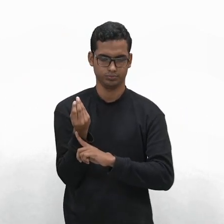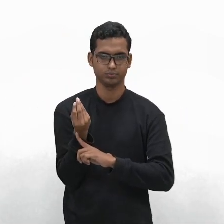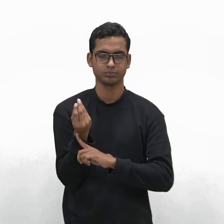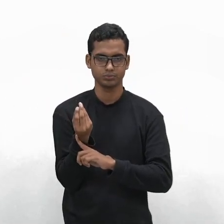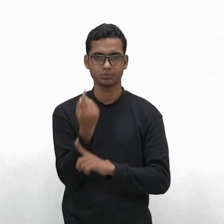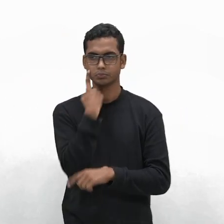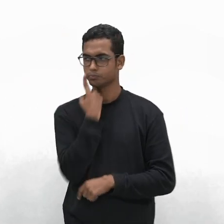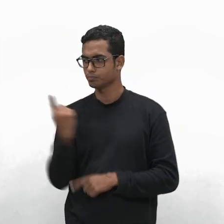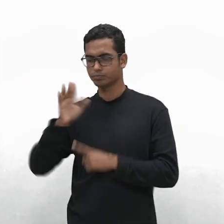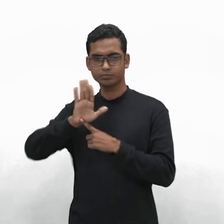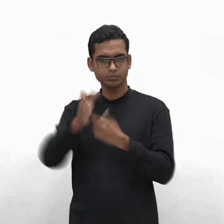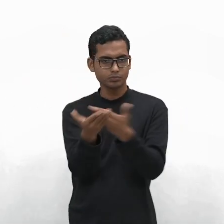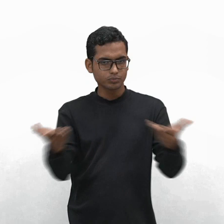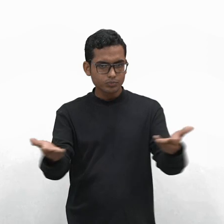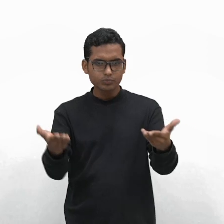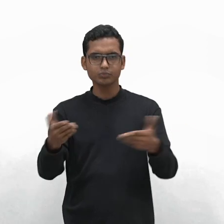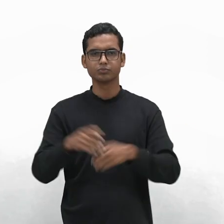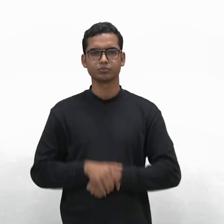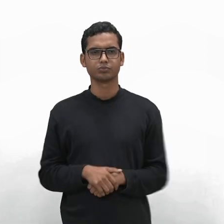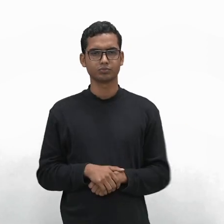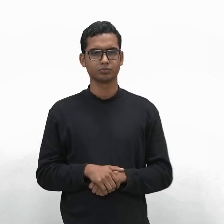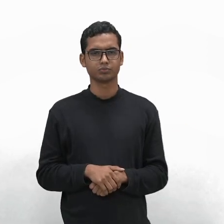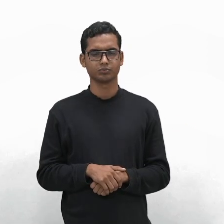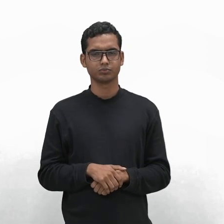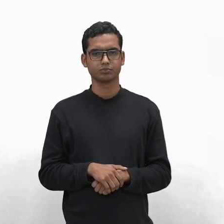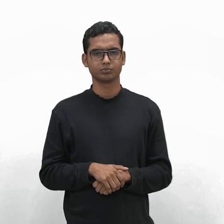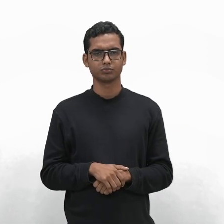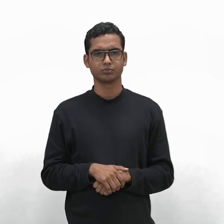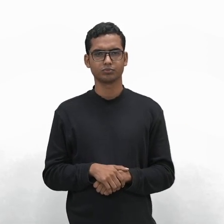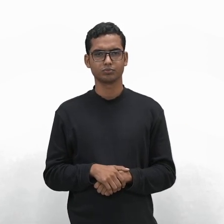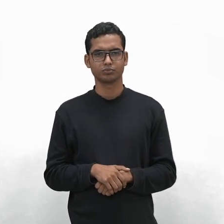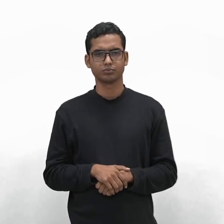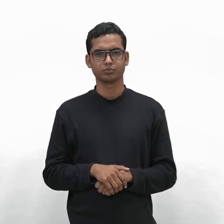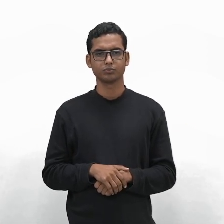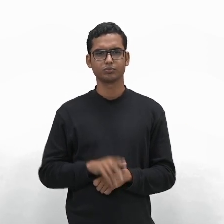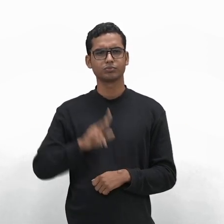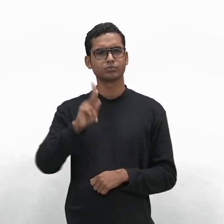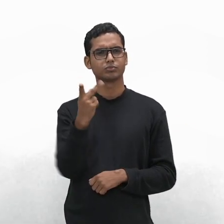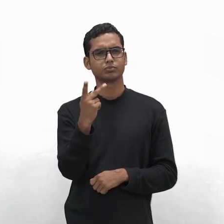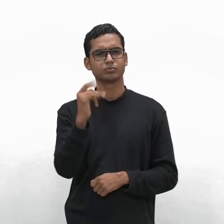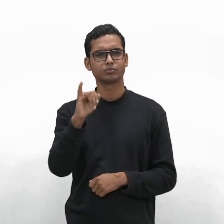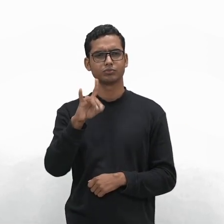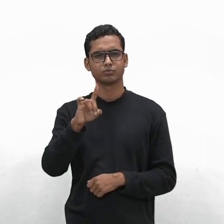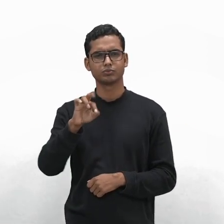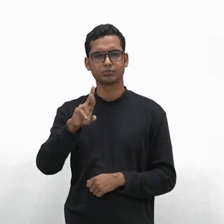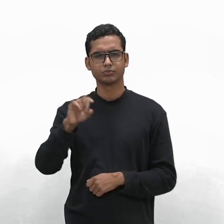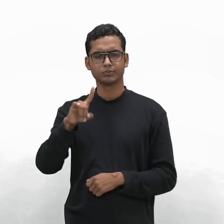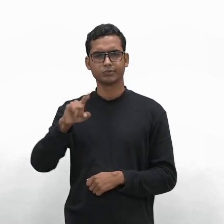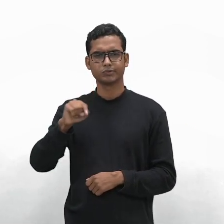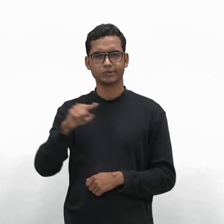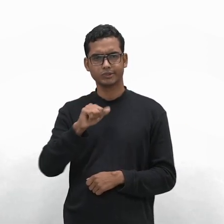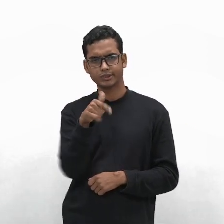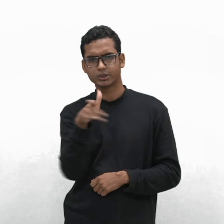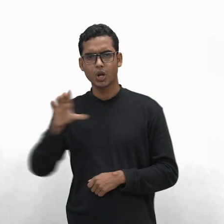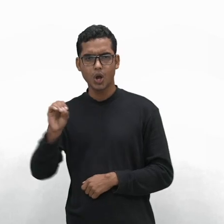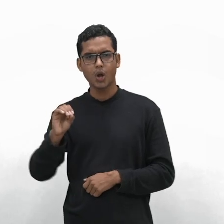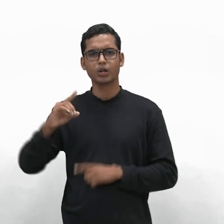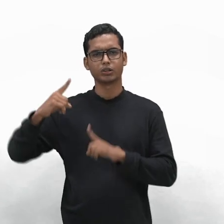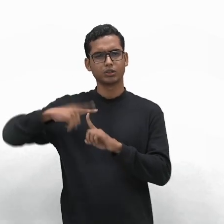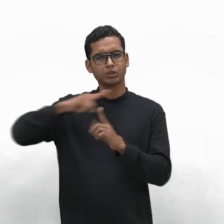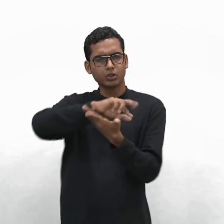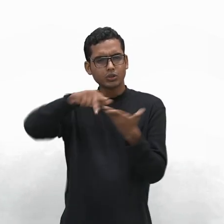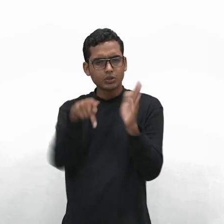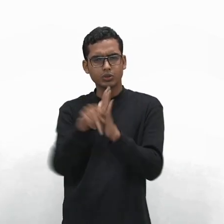a hibridização, vamos lá? Tá, então, dentro da hibridização de estilos artísticos, mistura